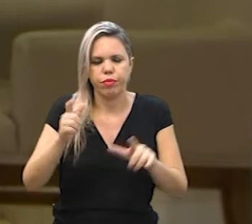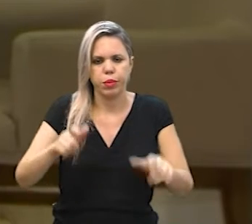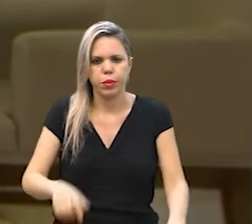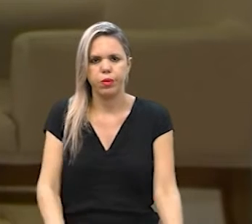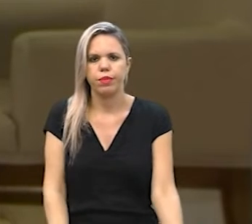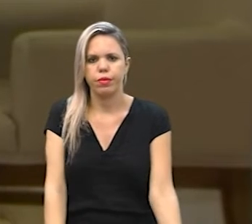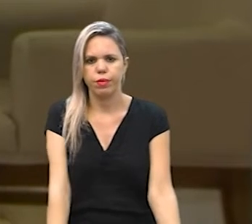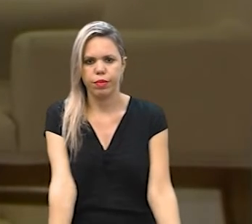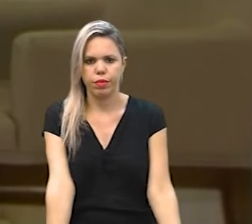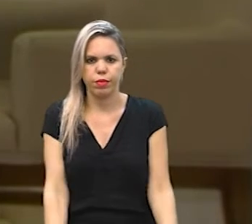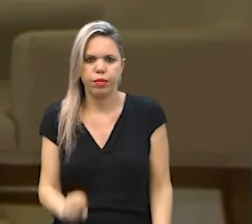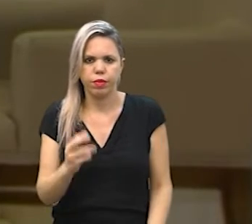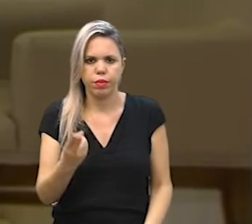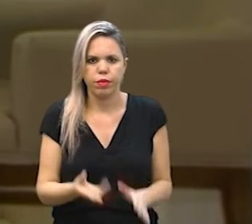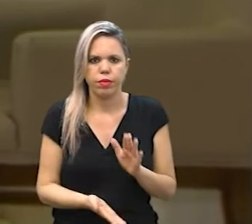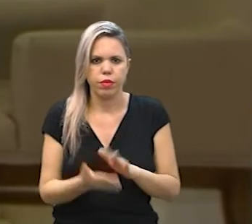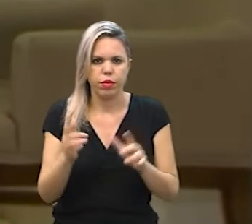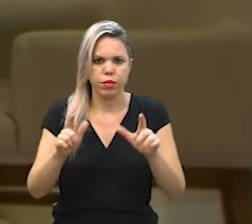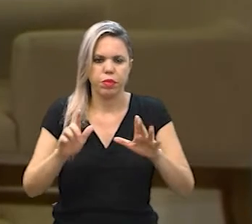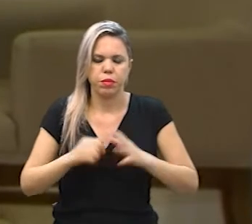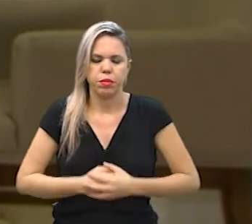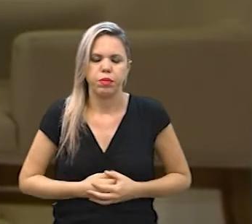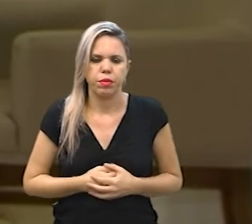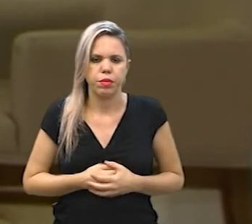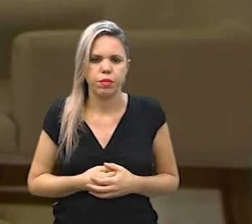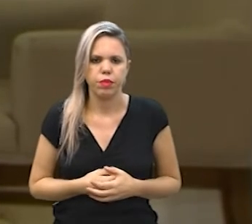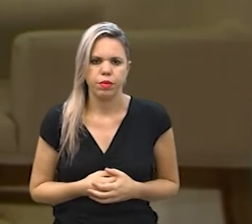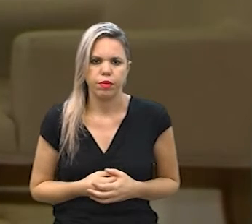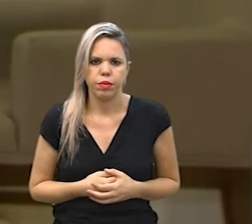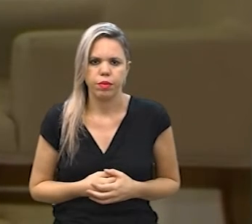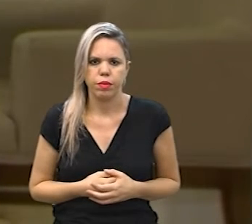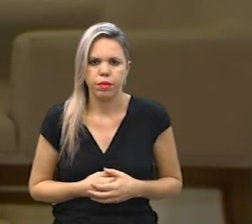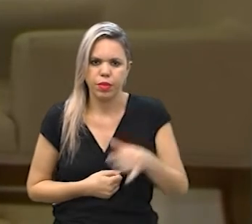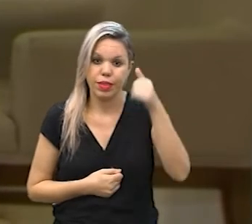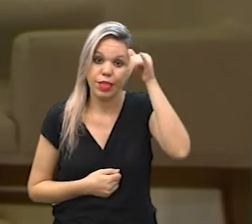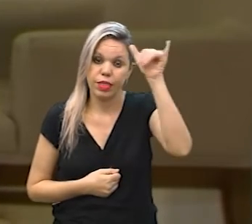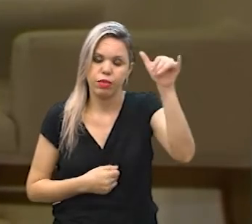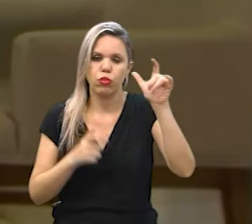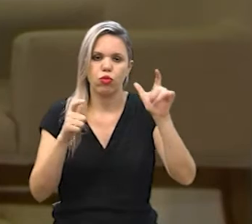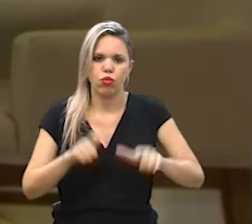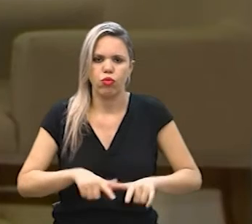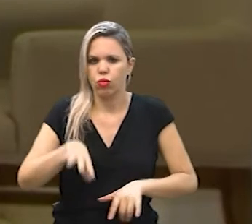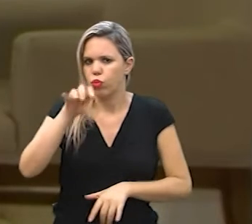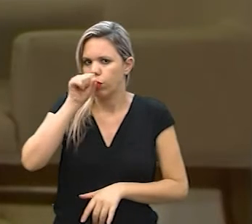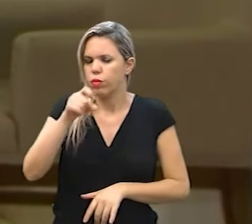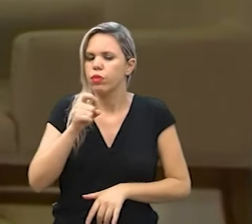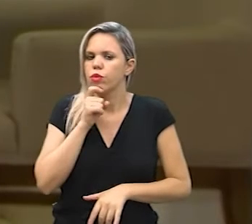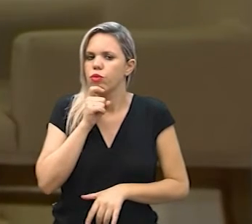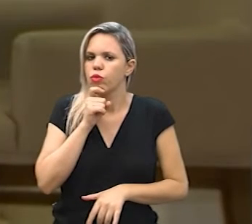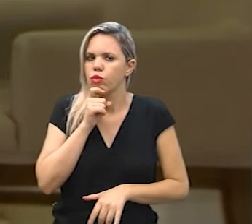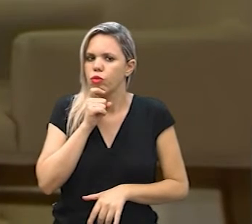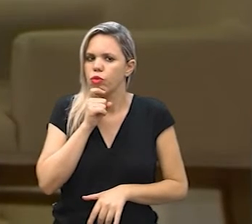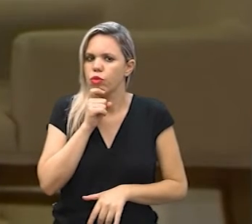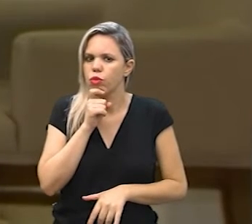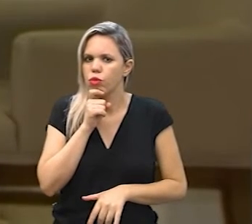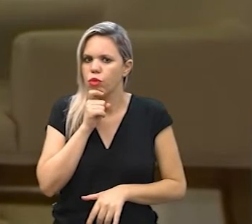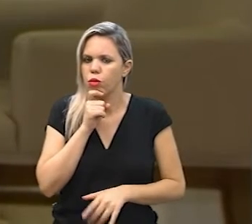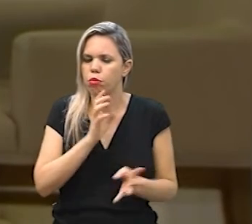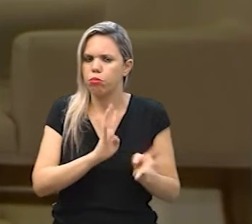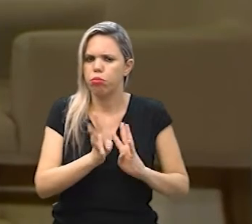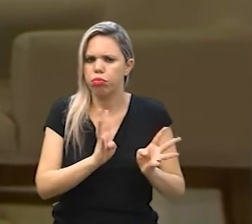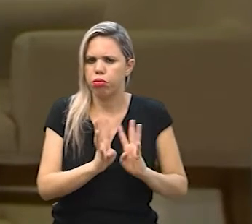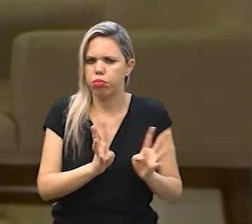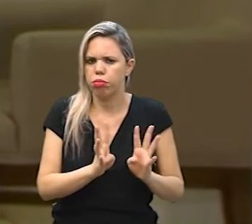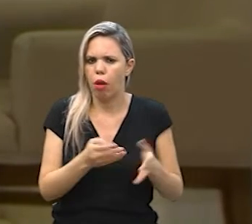ambiente ou sair do ambiente. Deve-se evitar lugares que tenham ar-condicionado central e que tenham muita